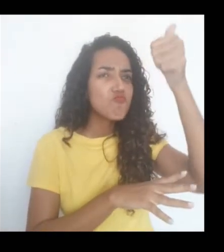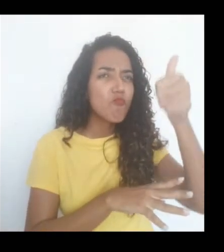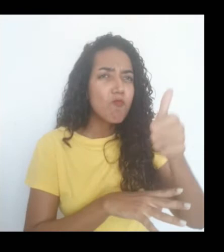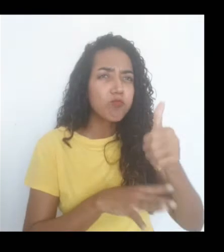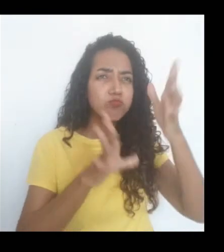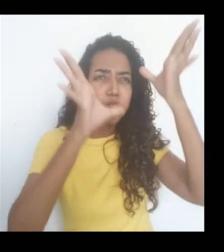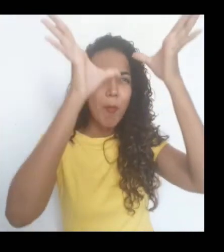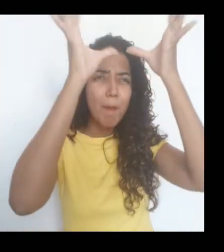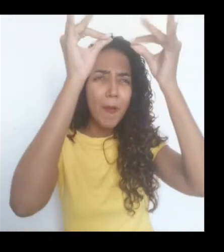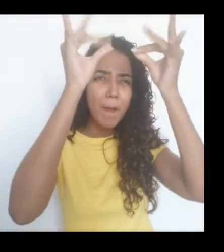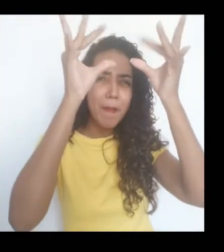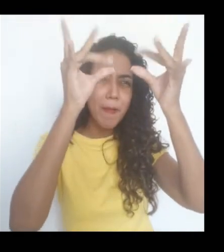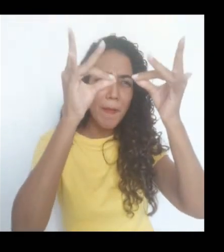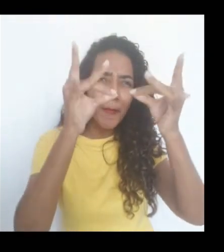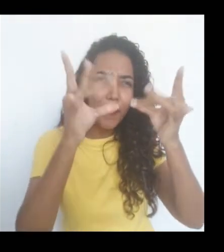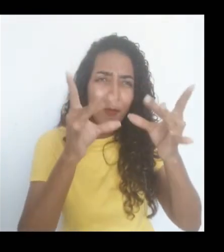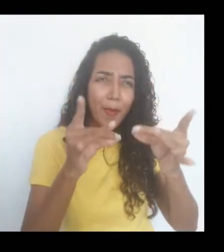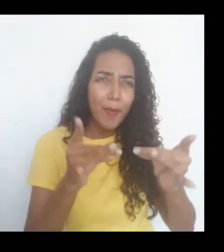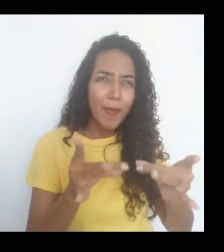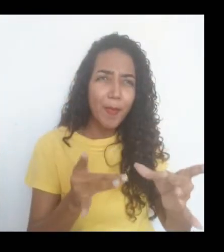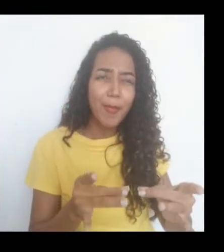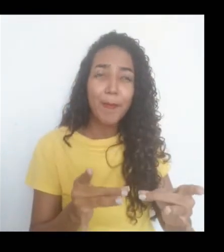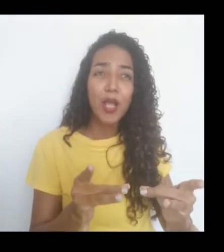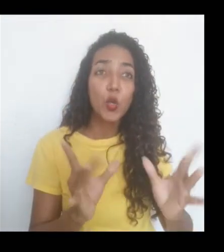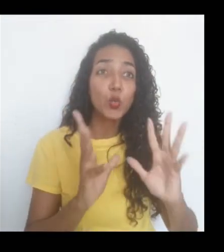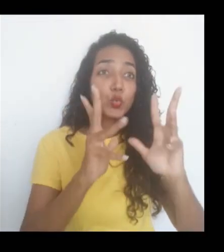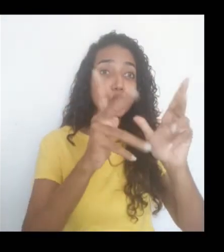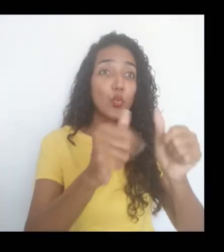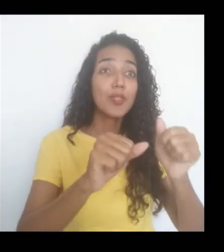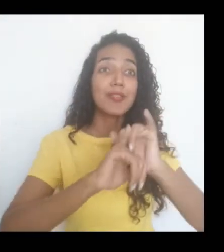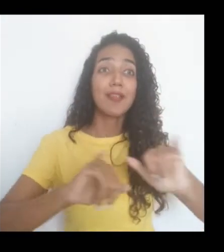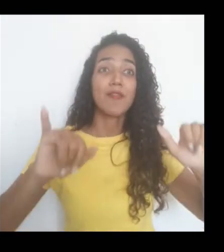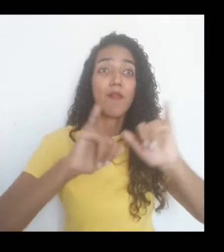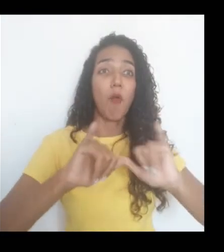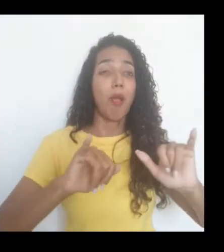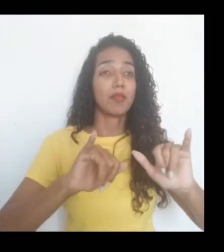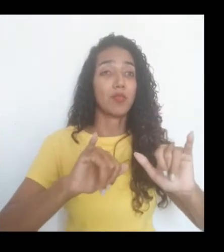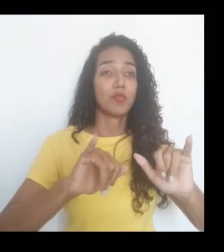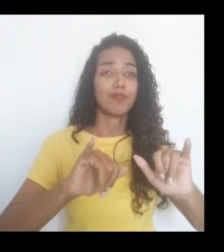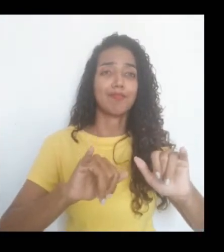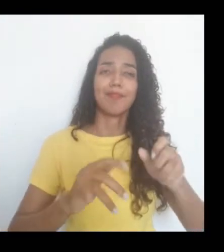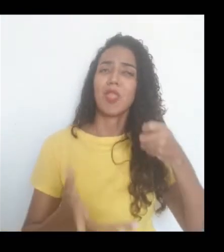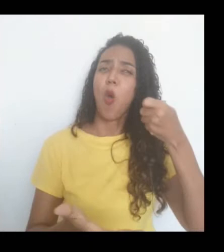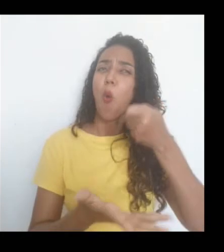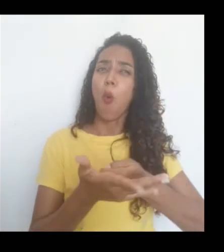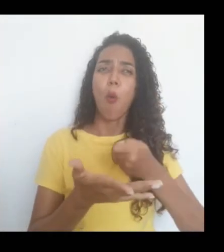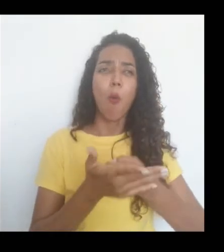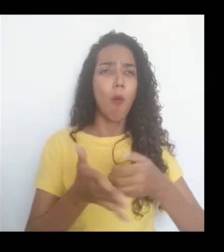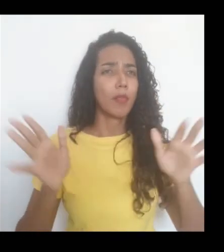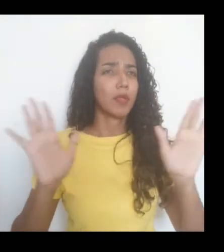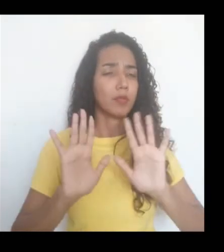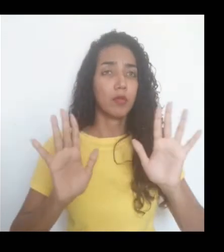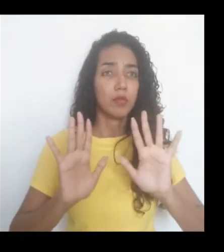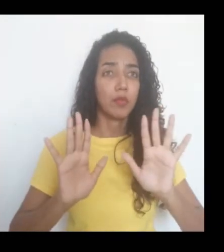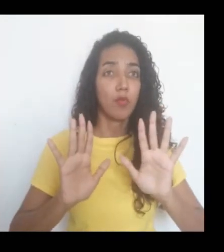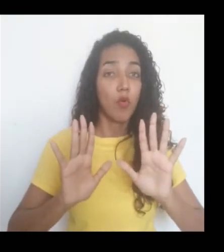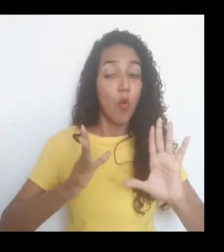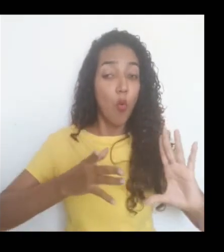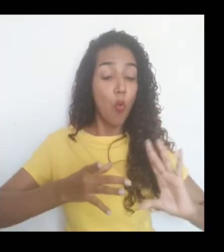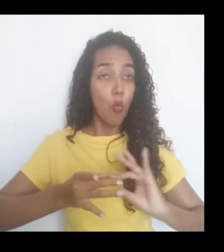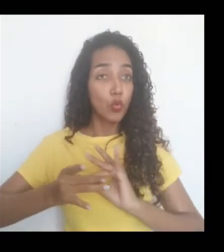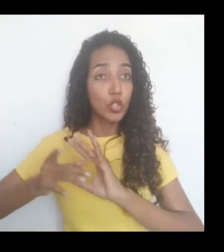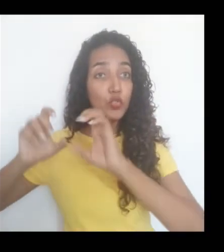possui. Não é preciso fazer isso. O contexto do sistema vai determinar isso aí. Tem um exemplo aqui que eu vou mostrar